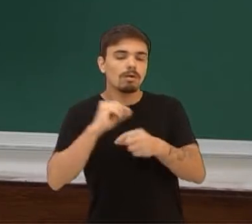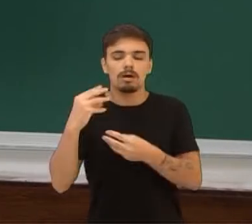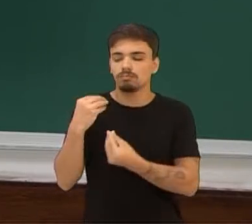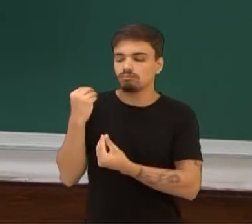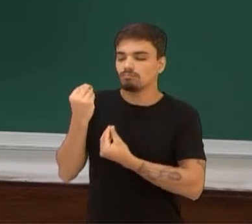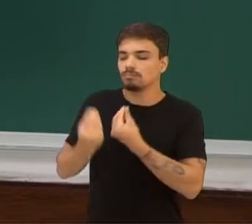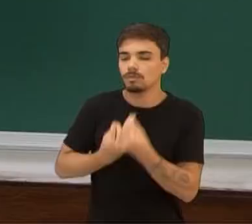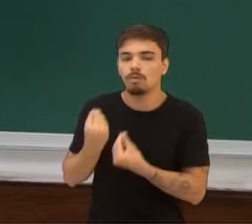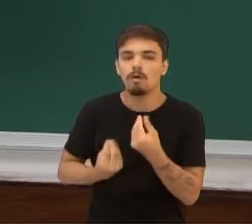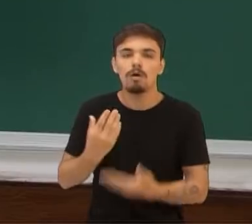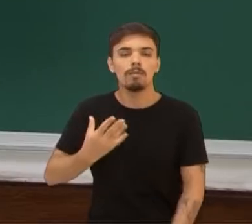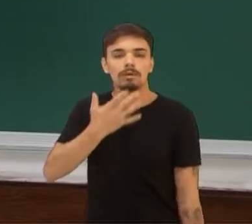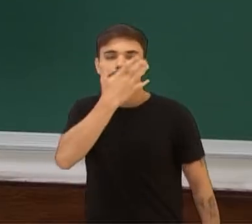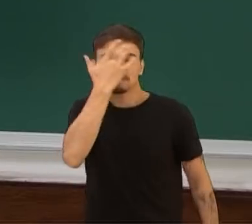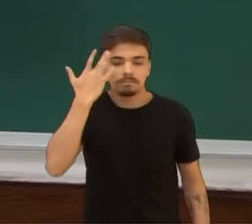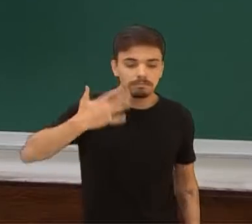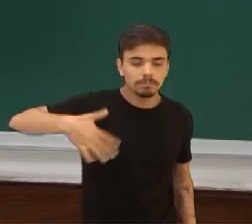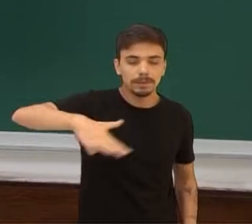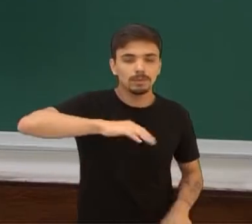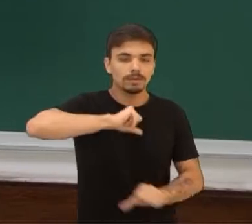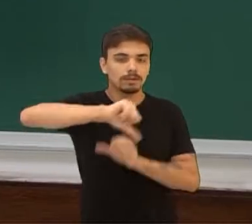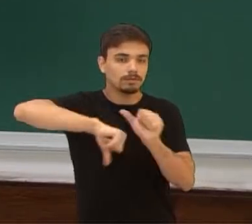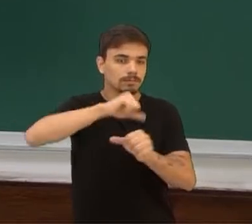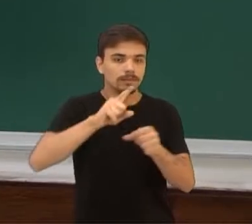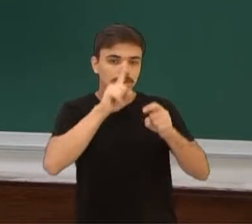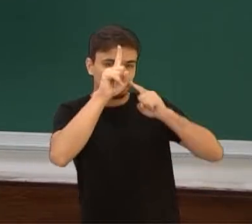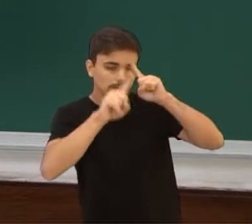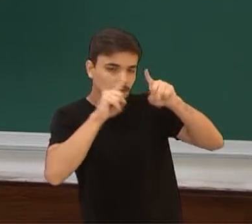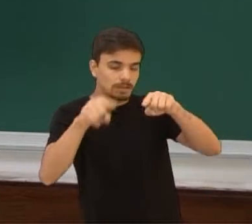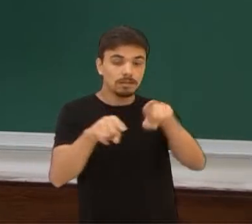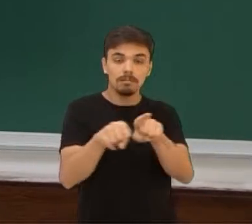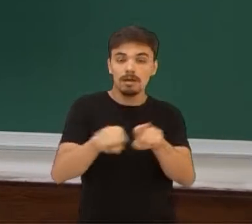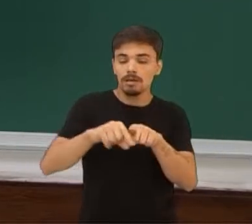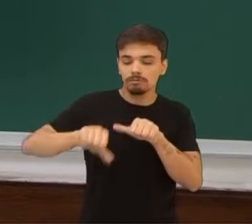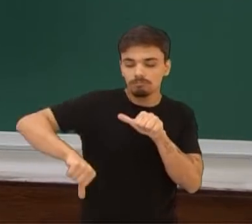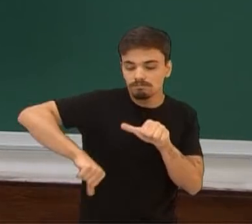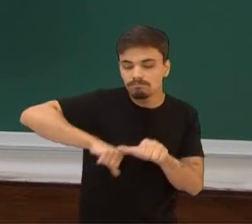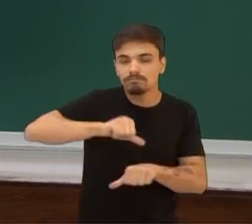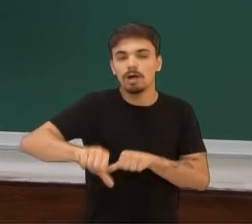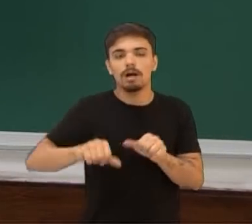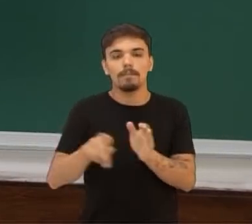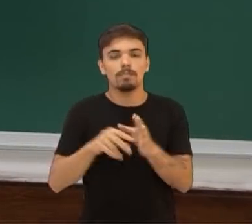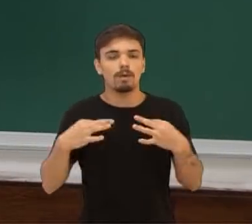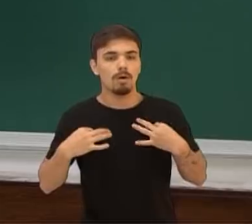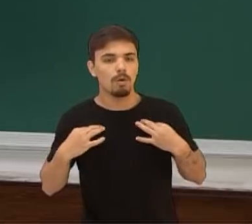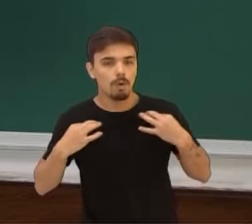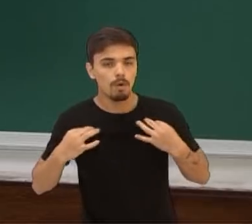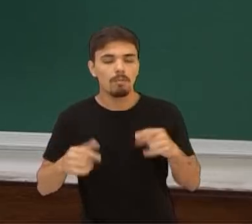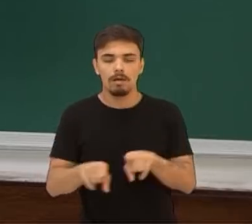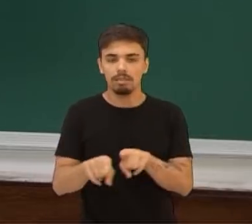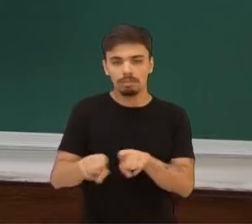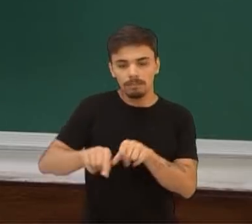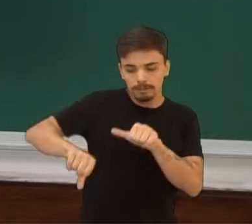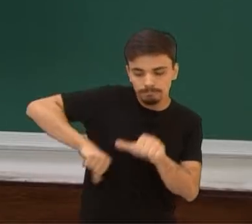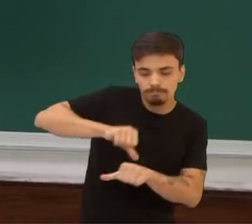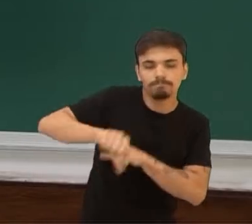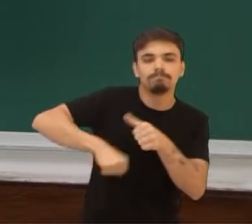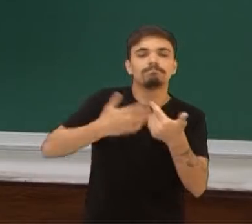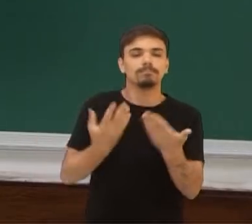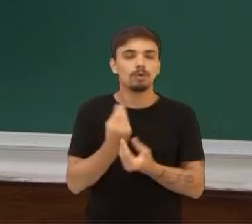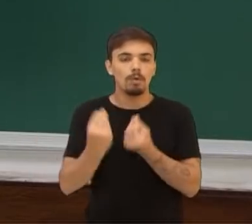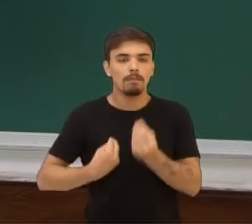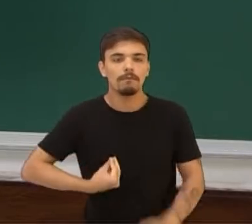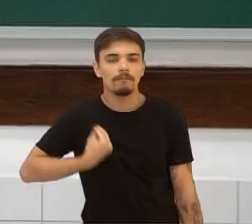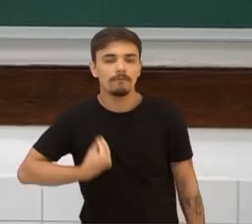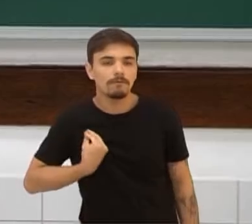modo como as pessoas vão transformar as suas ideias, vão transformar as suas roupas, vão transformar como elas